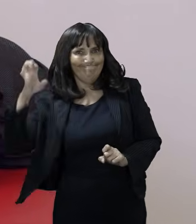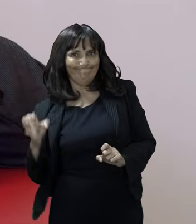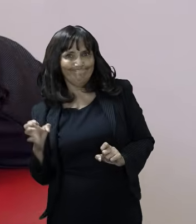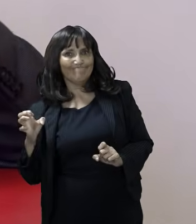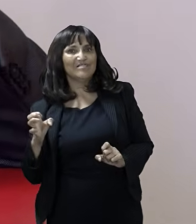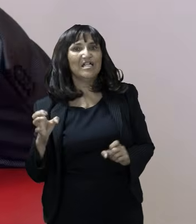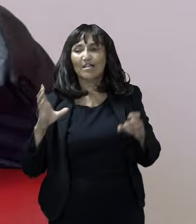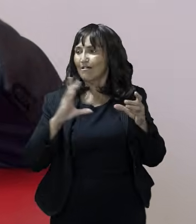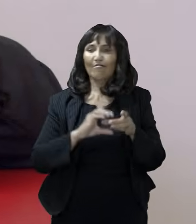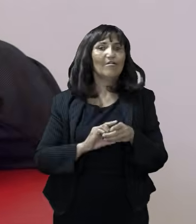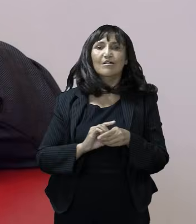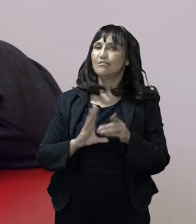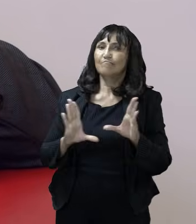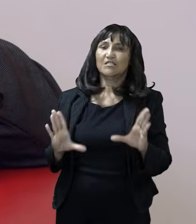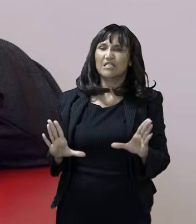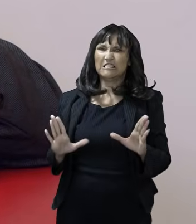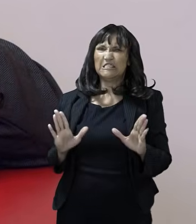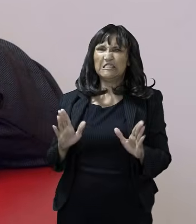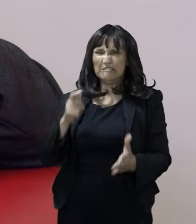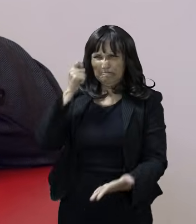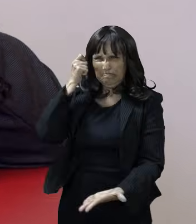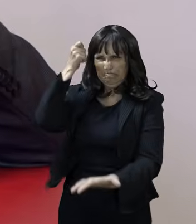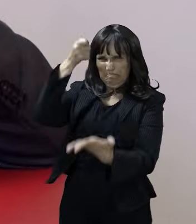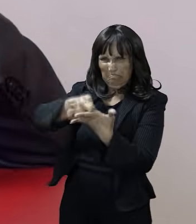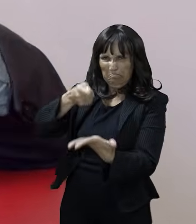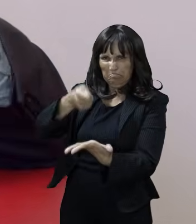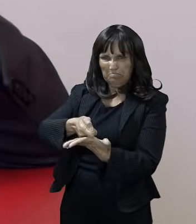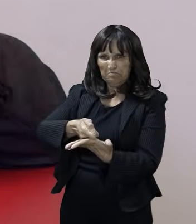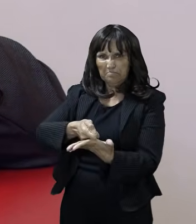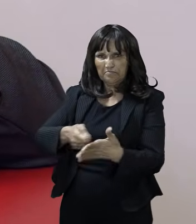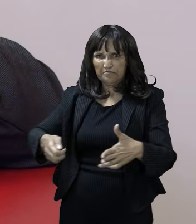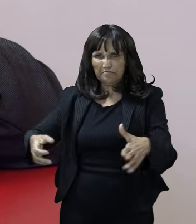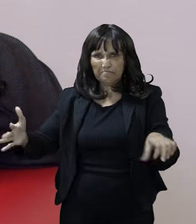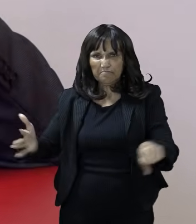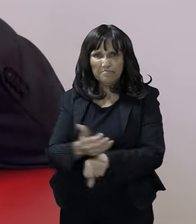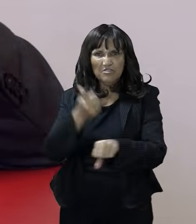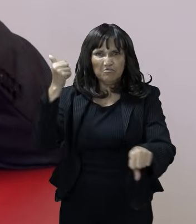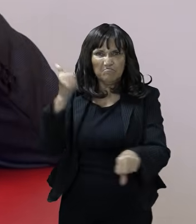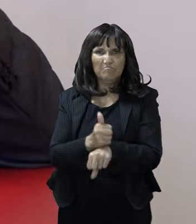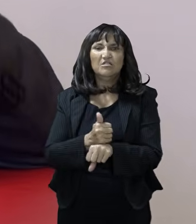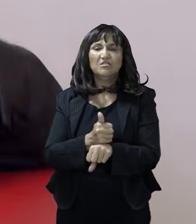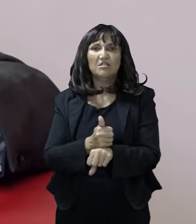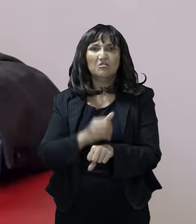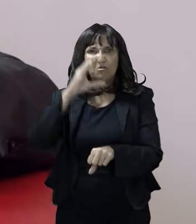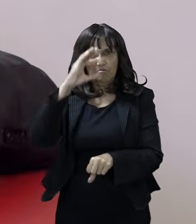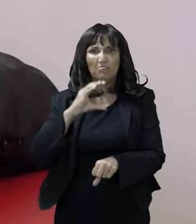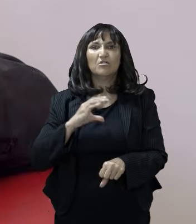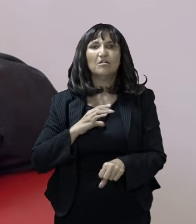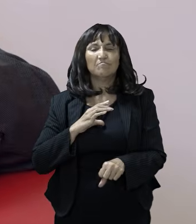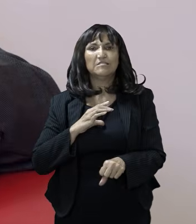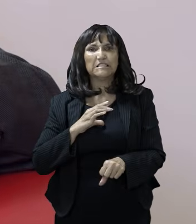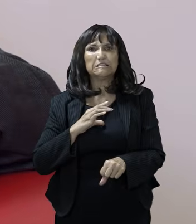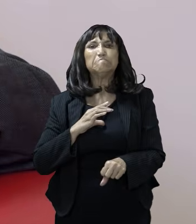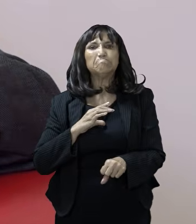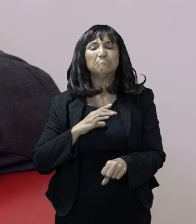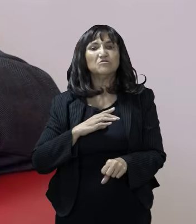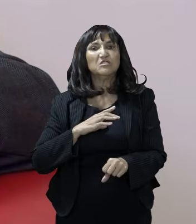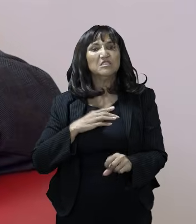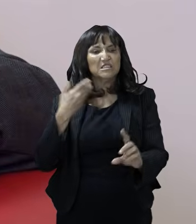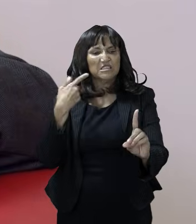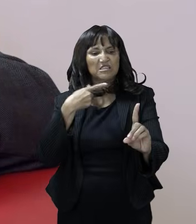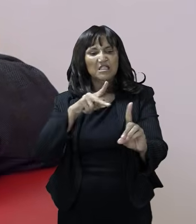não é democrática, ela é autoritária, ela é golpista. E o comportamento, muitas vezes,